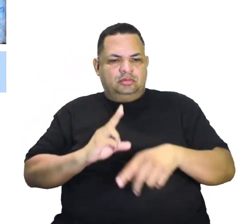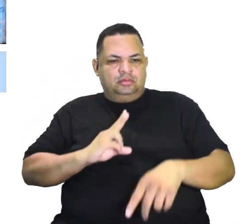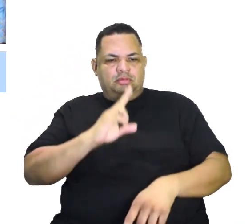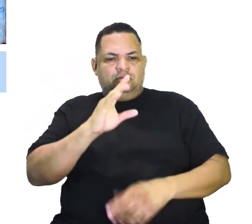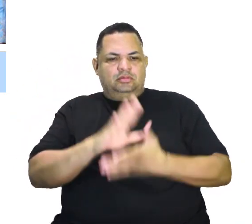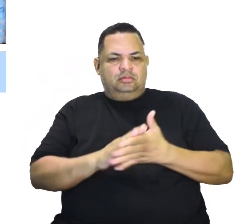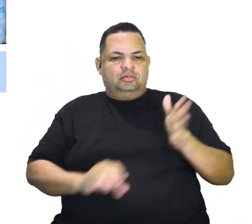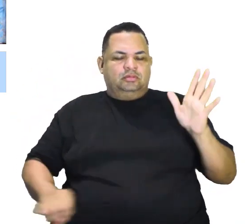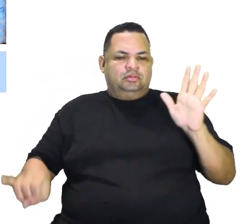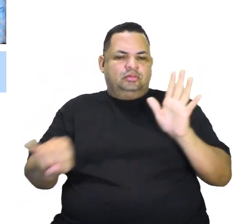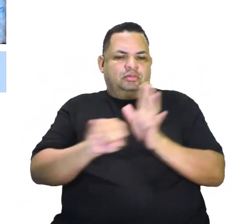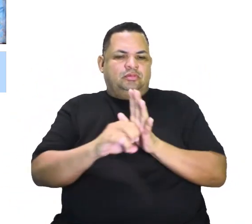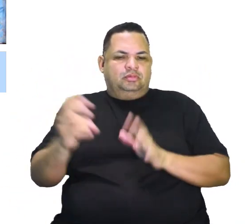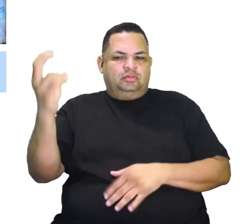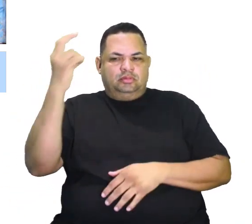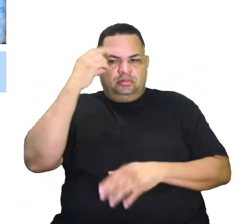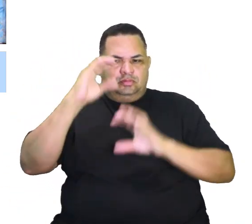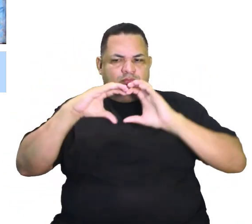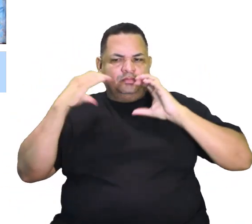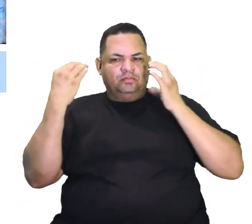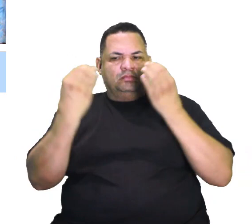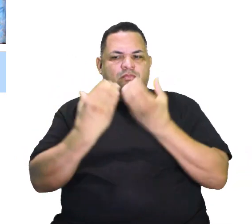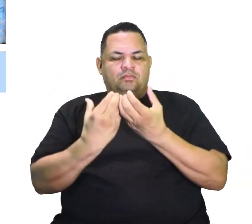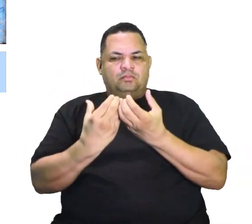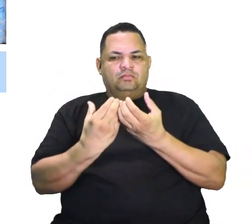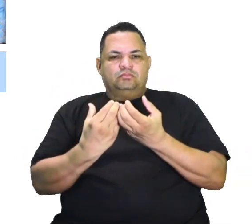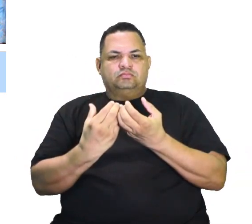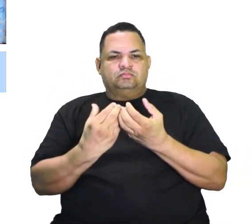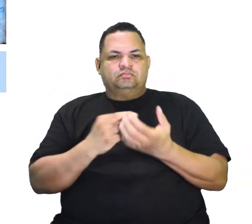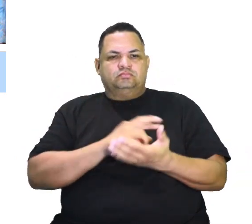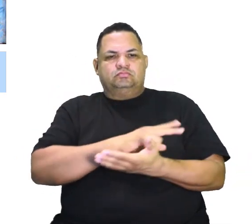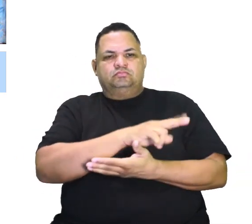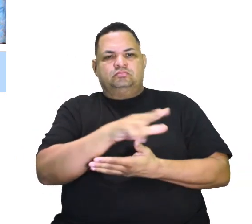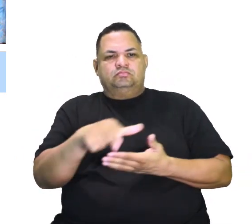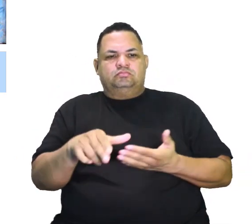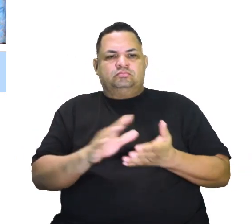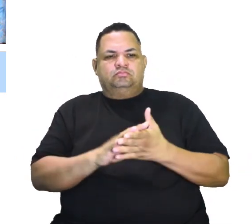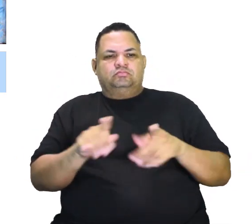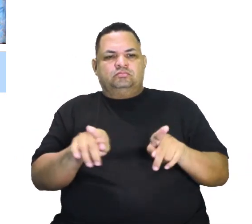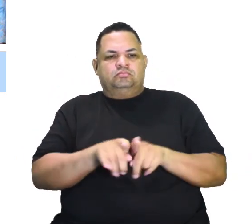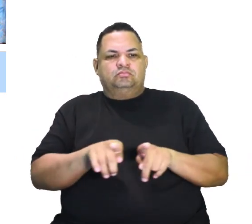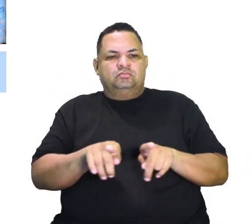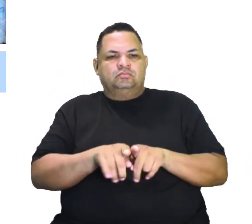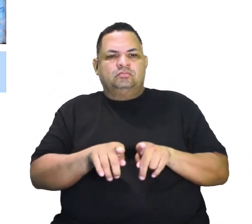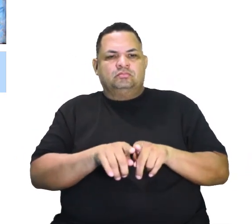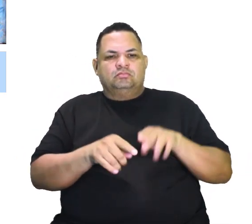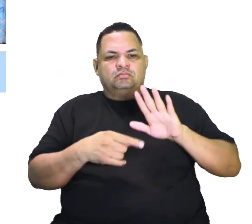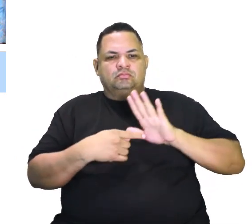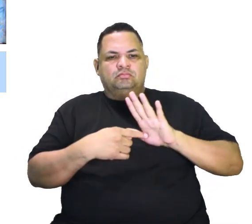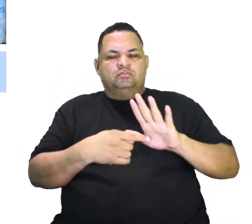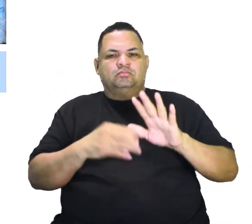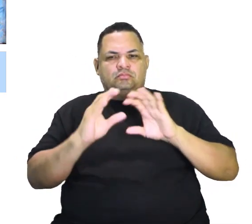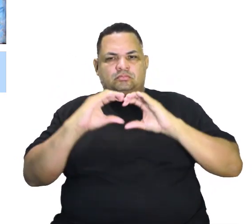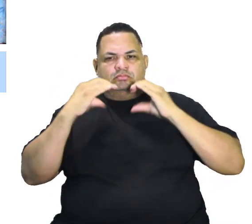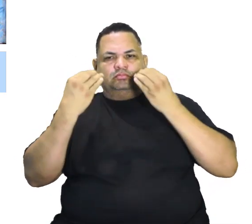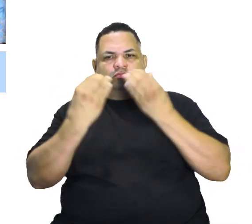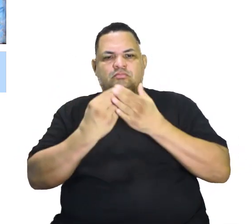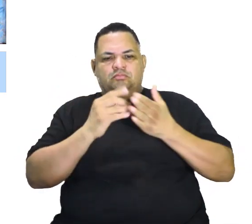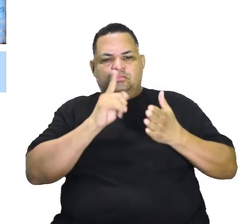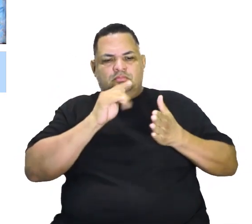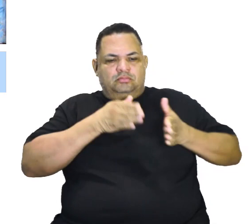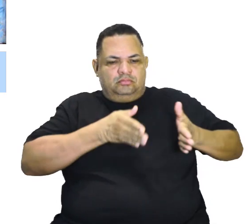Porto Velho, contribui para o fortalecimento da identidade cultural das comunidades, que ele